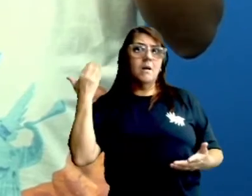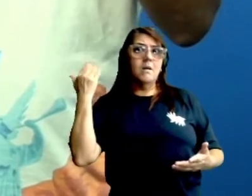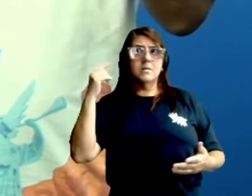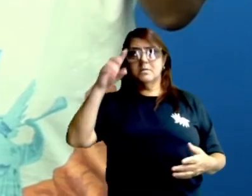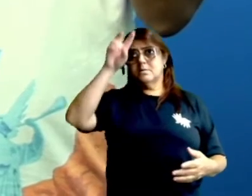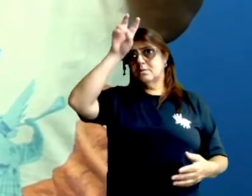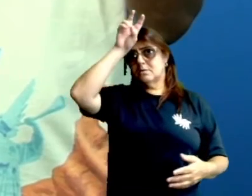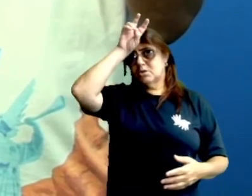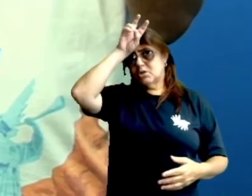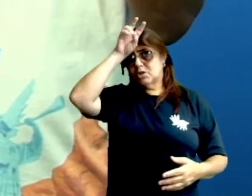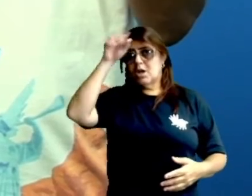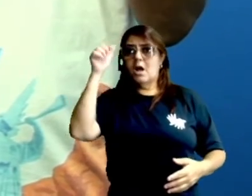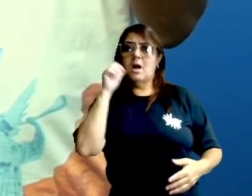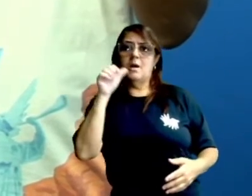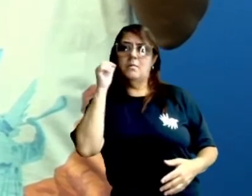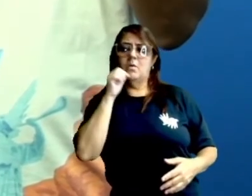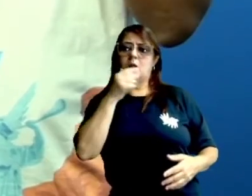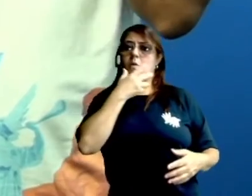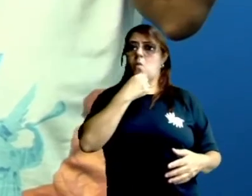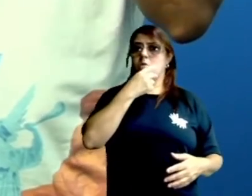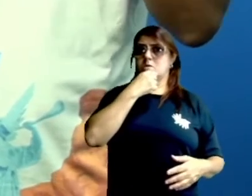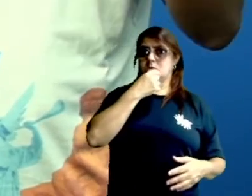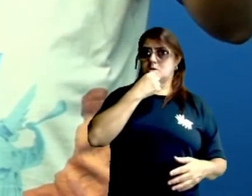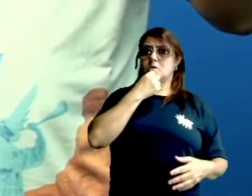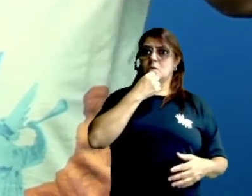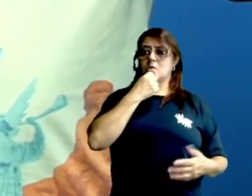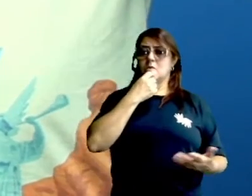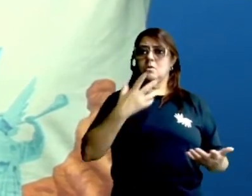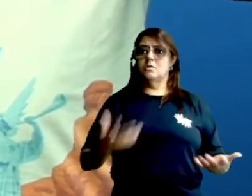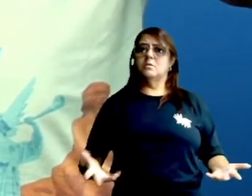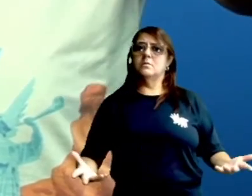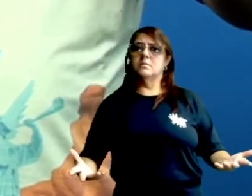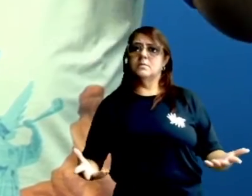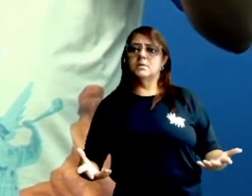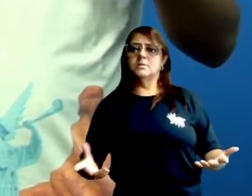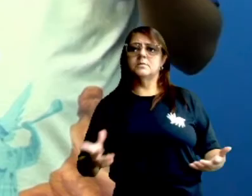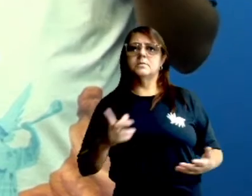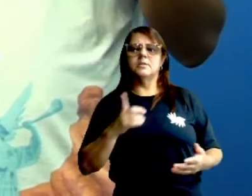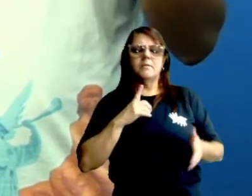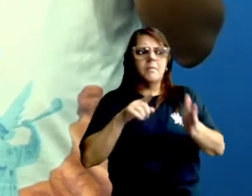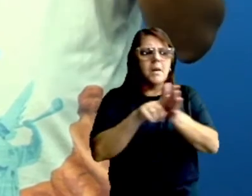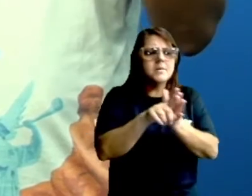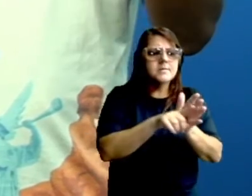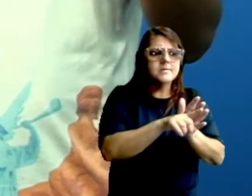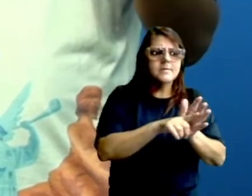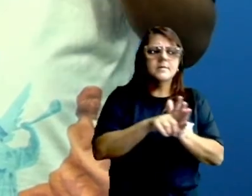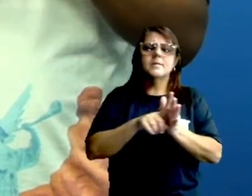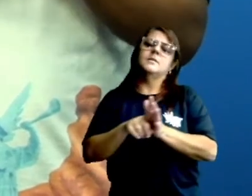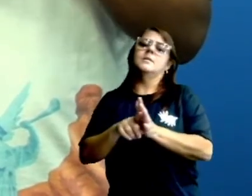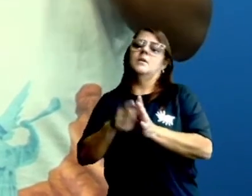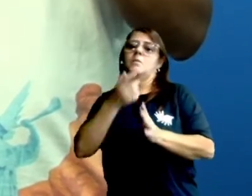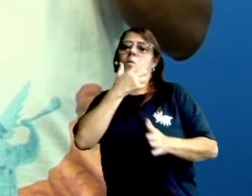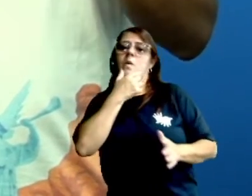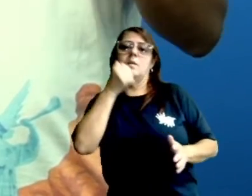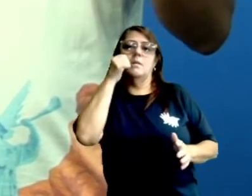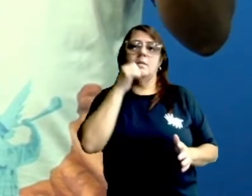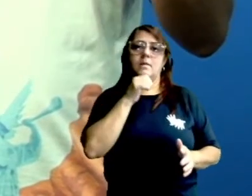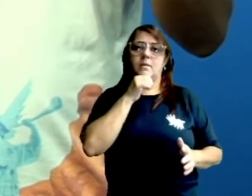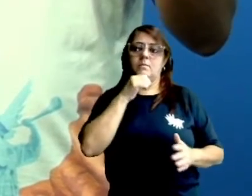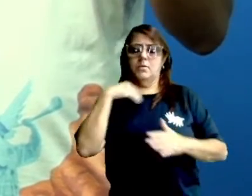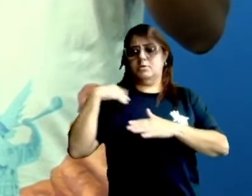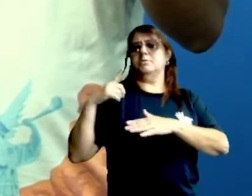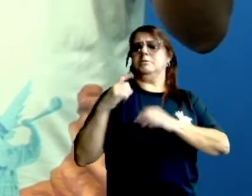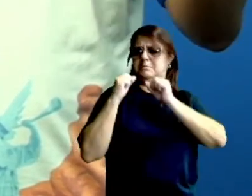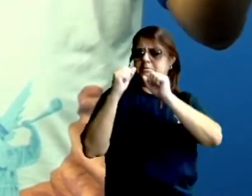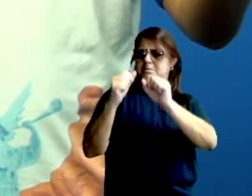no Egito antigo as mulheres e os homens os historiadores Eles já vem trazendo essa pesquisa as mulheres e os homens eles